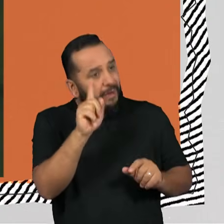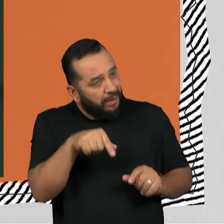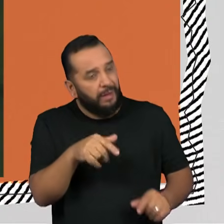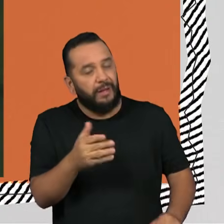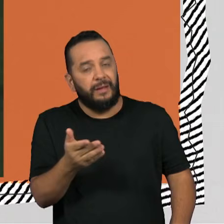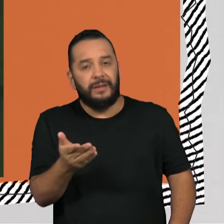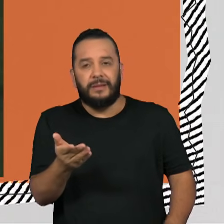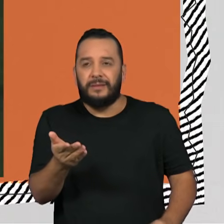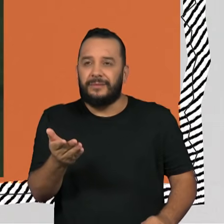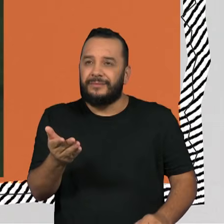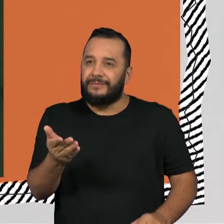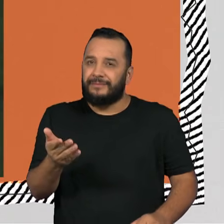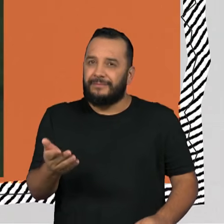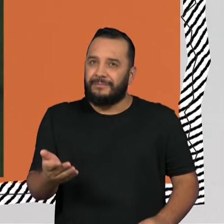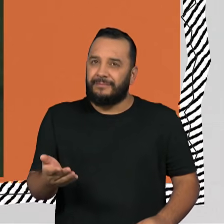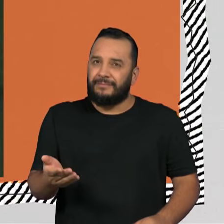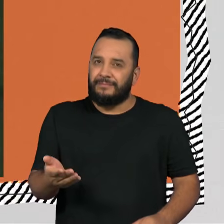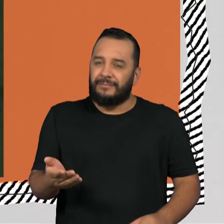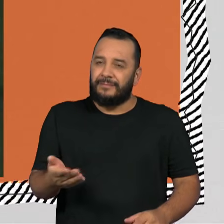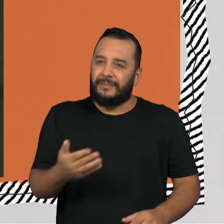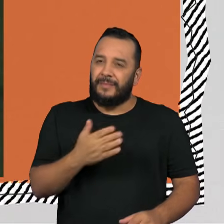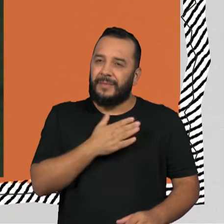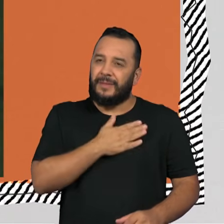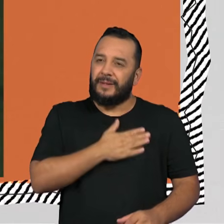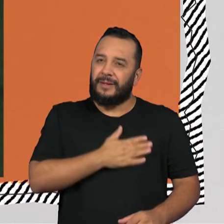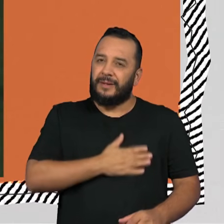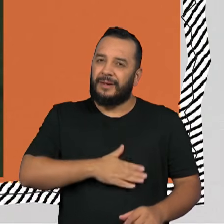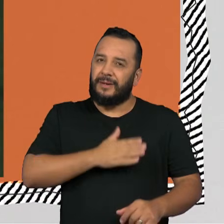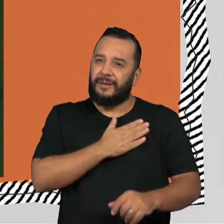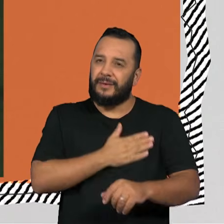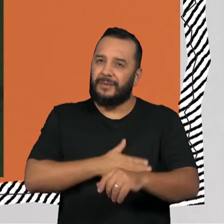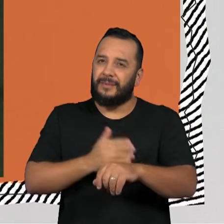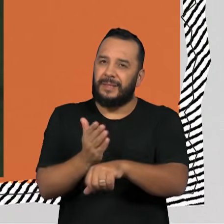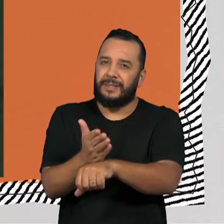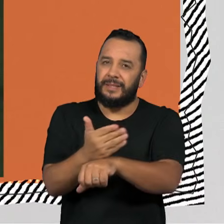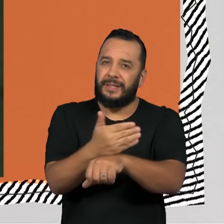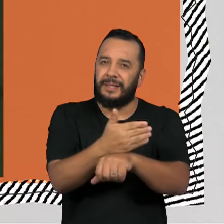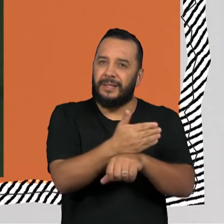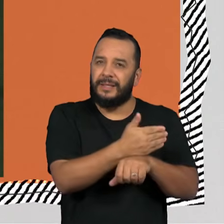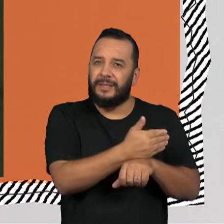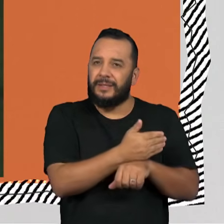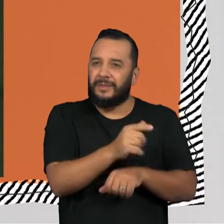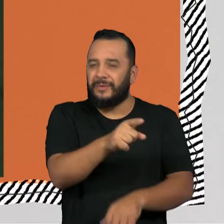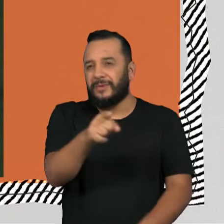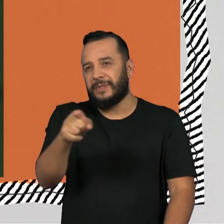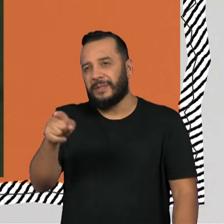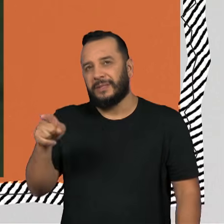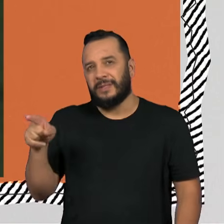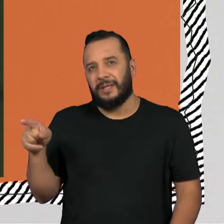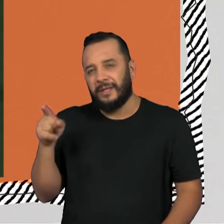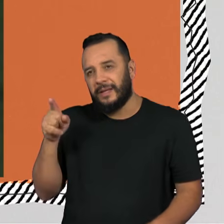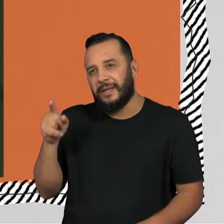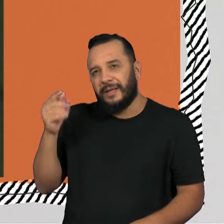Ainda é cedo, amor, mal começaste a conhecer a vida,